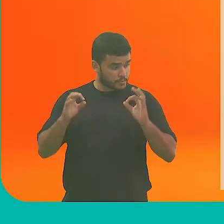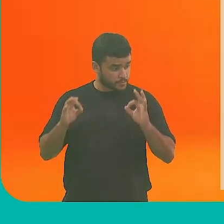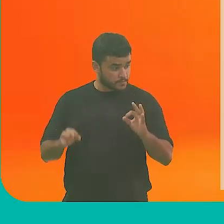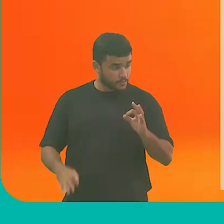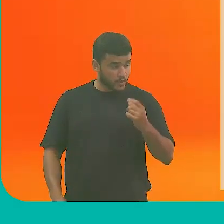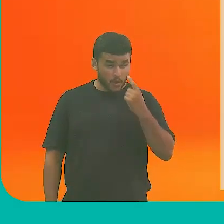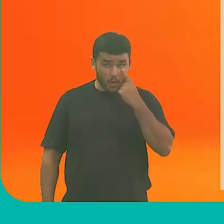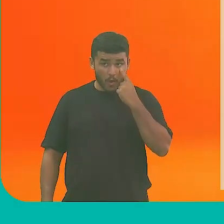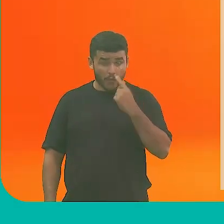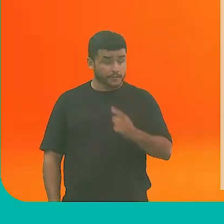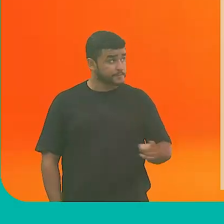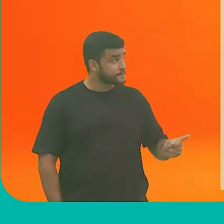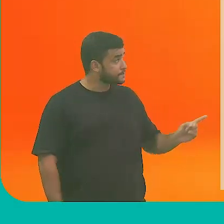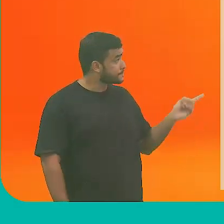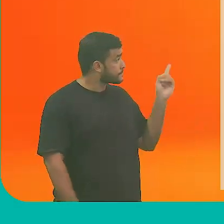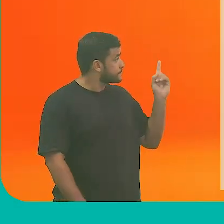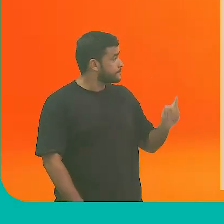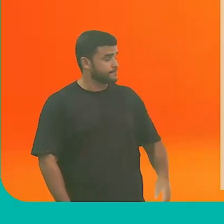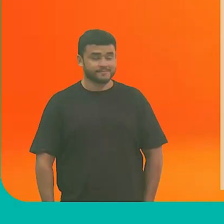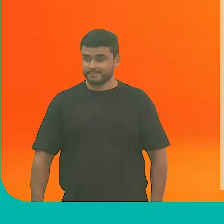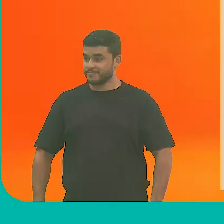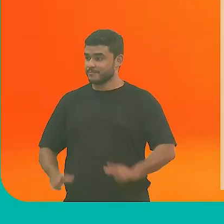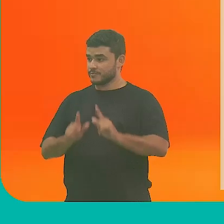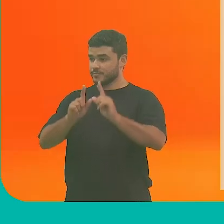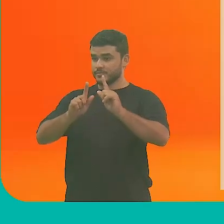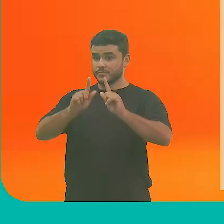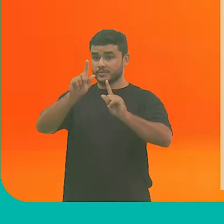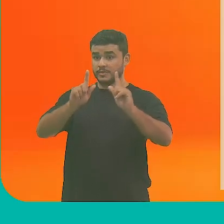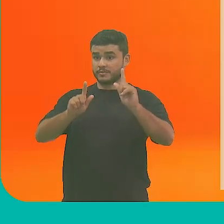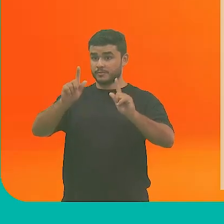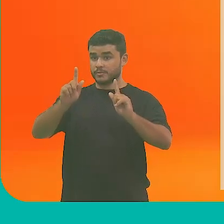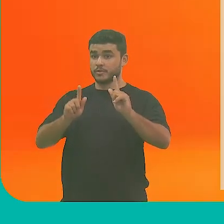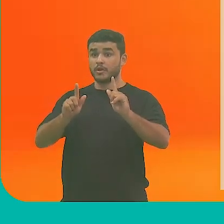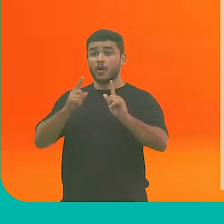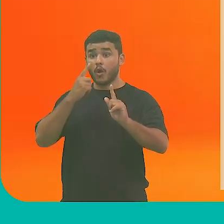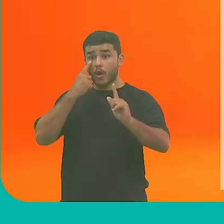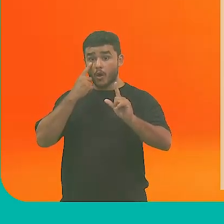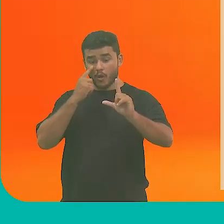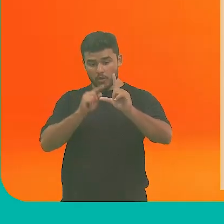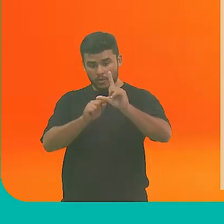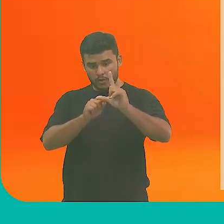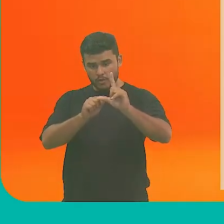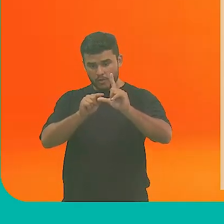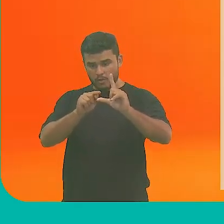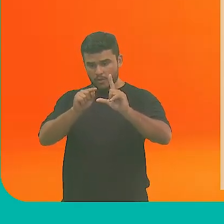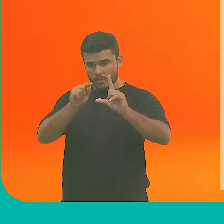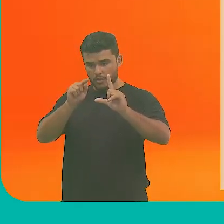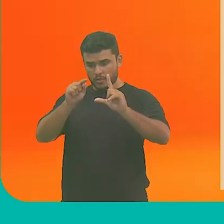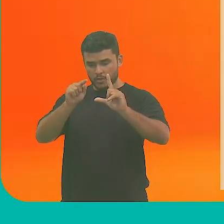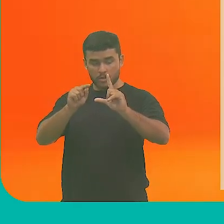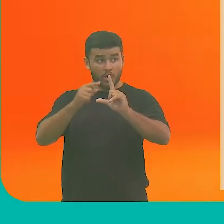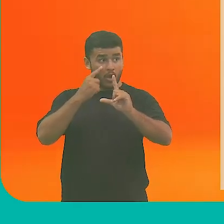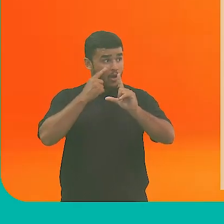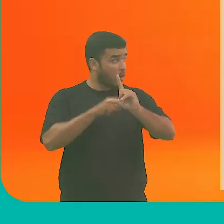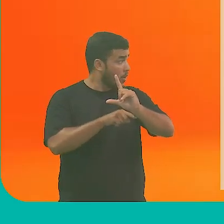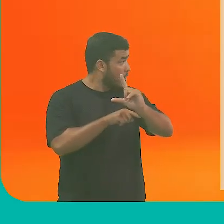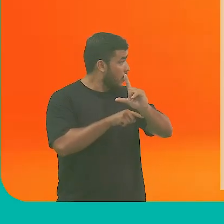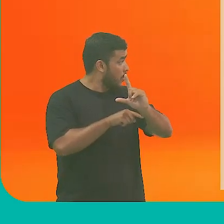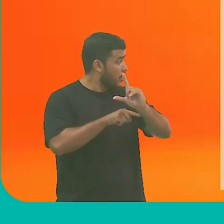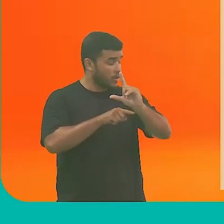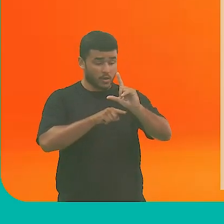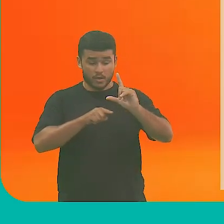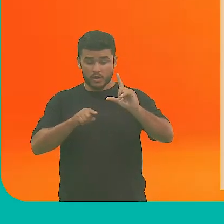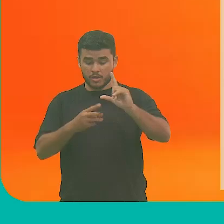Na primeira meia hora, a quantidade de calorias ela vai aumentando, não vai? Até chegar a um gasto de quanto? De